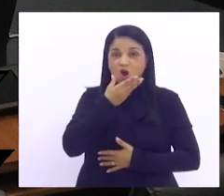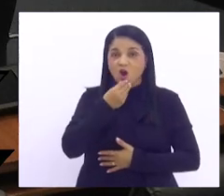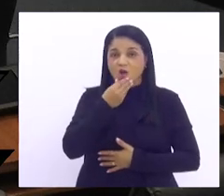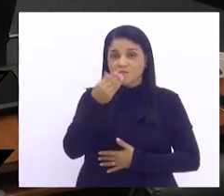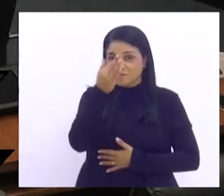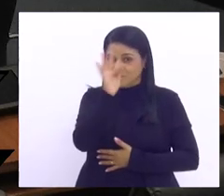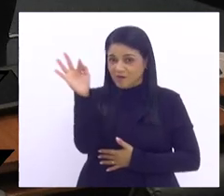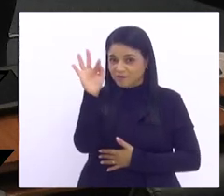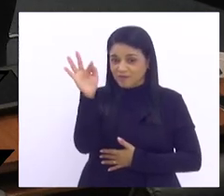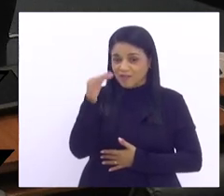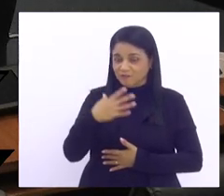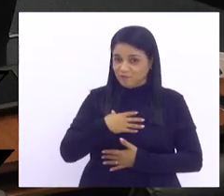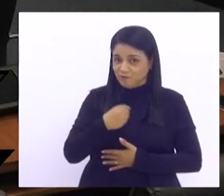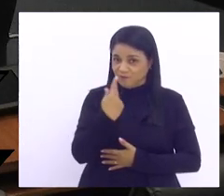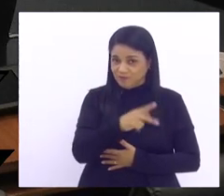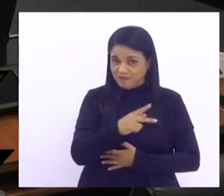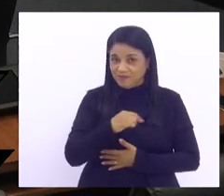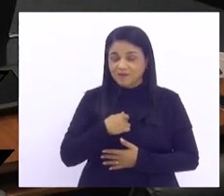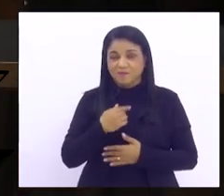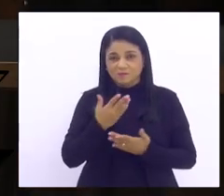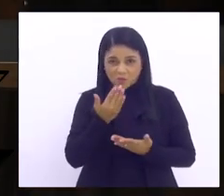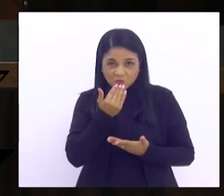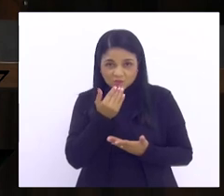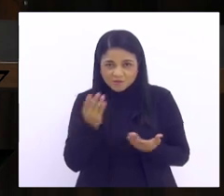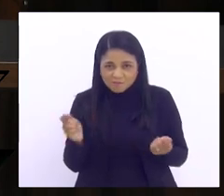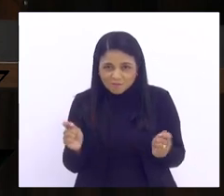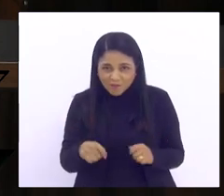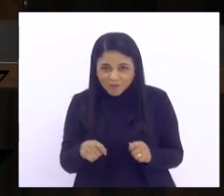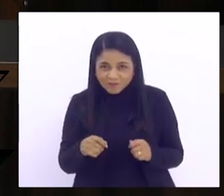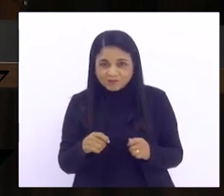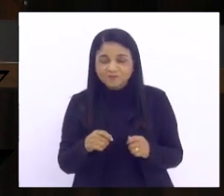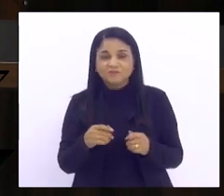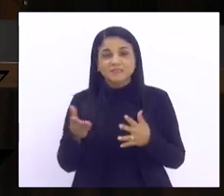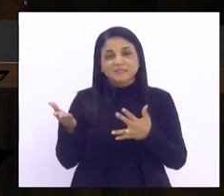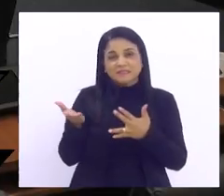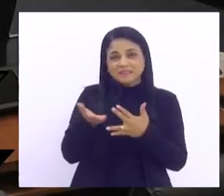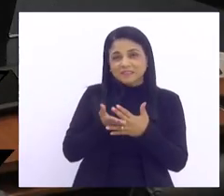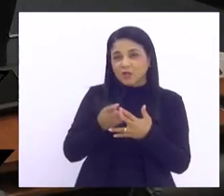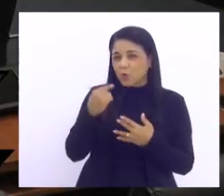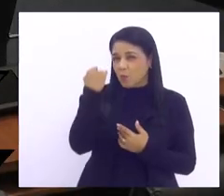faculdade. Tá bom? Acho que a gente pode ir para o almoço, não pode, Derek? Faremos intervalo